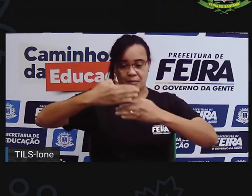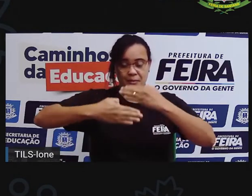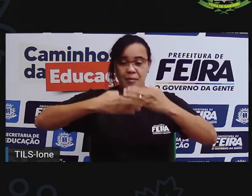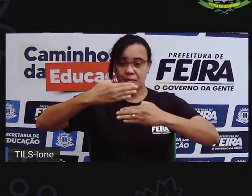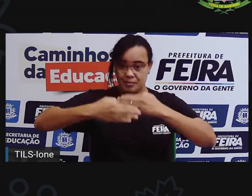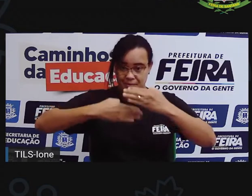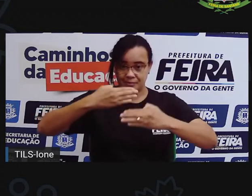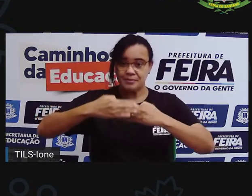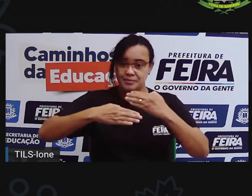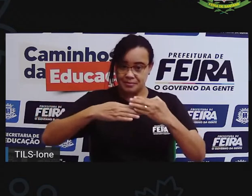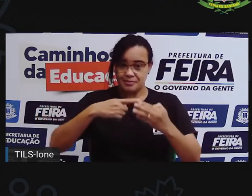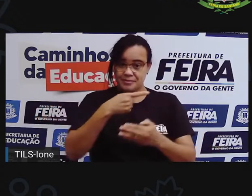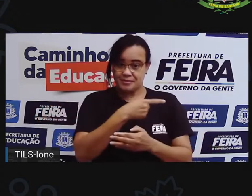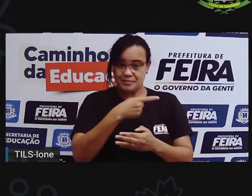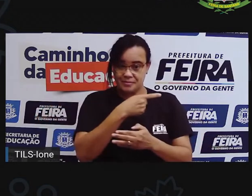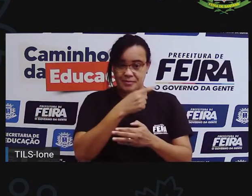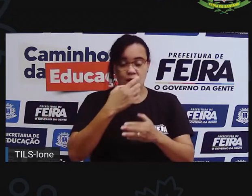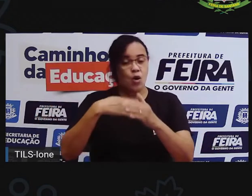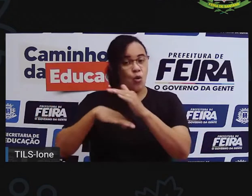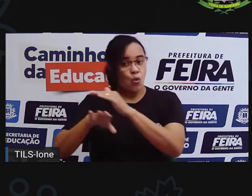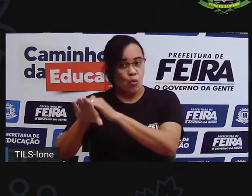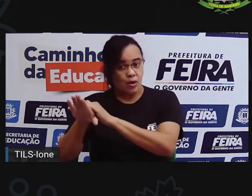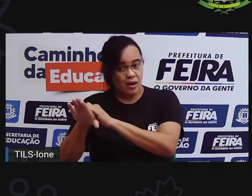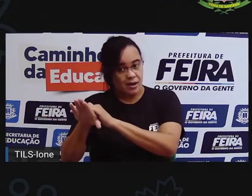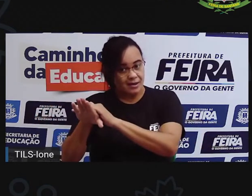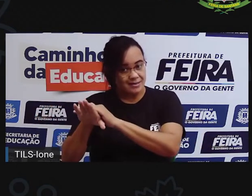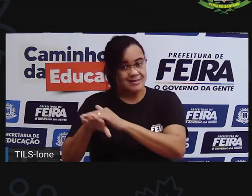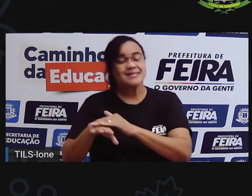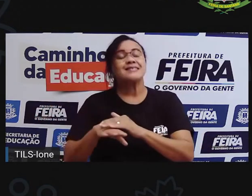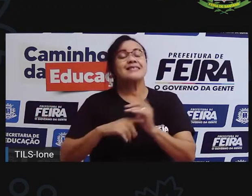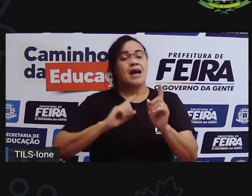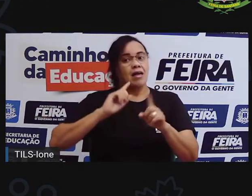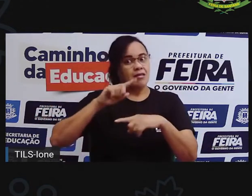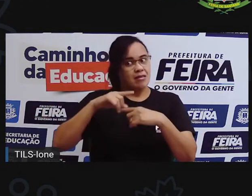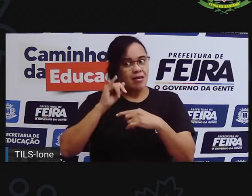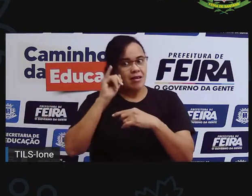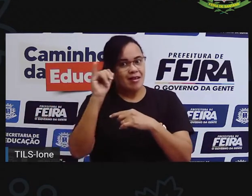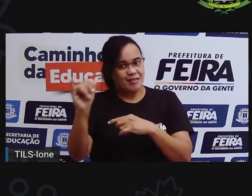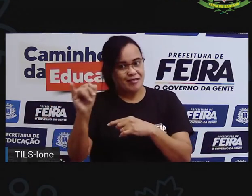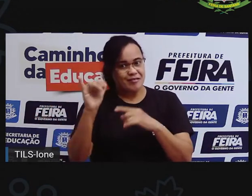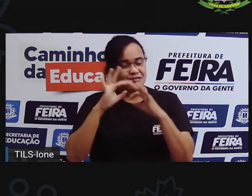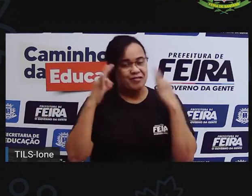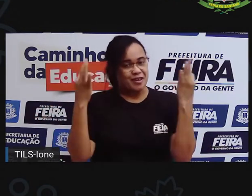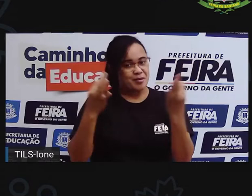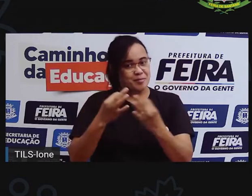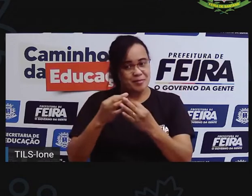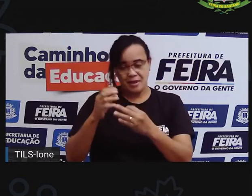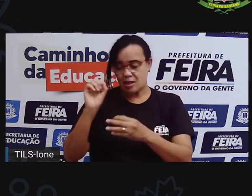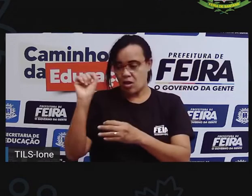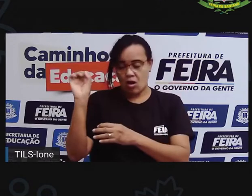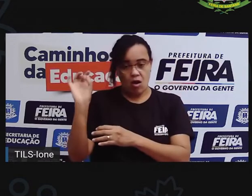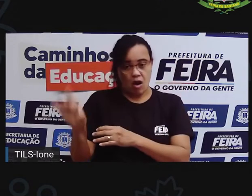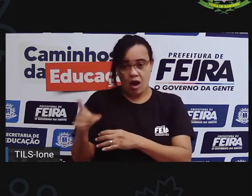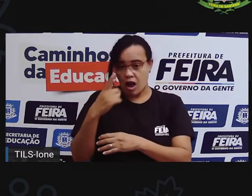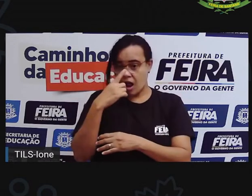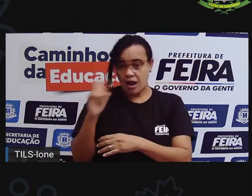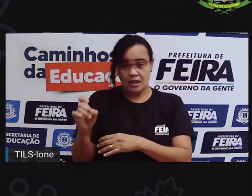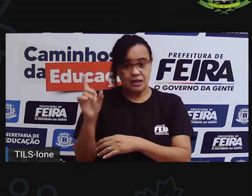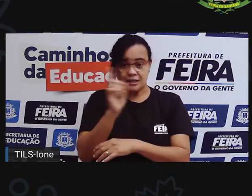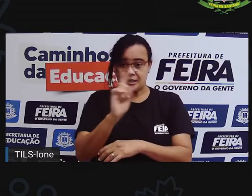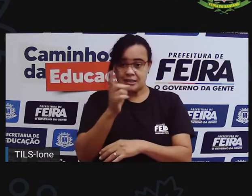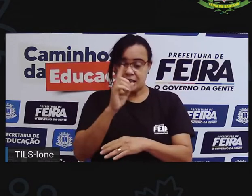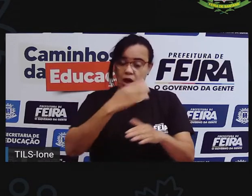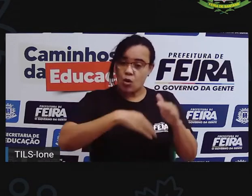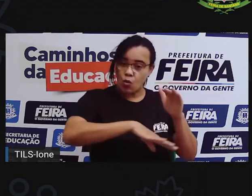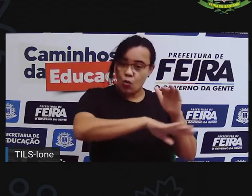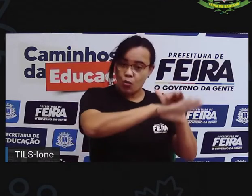Então, é só vocês guardarem, não joga fora. Avisa o adulto da casa de vocês para guardar